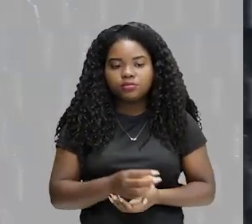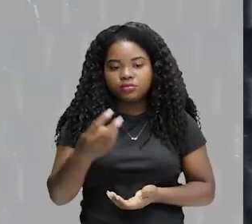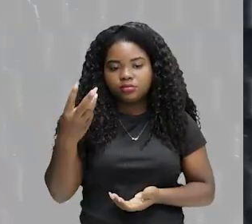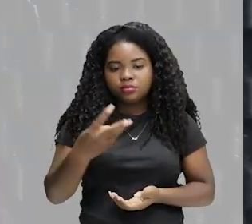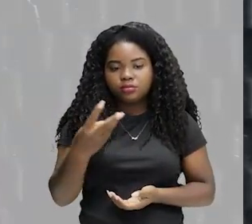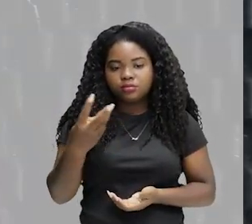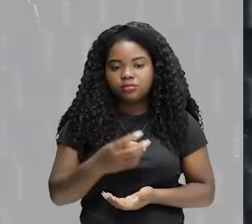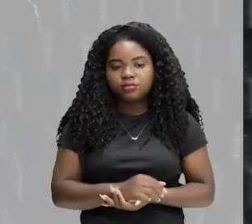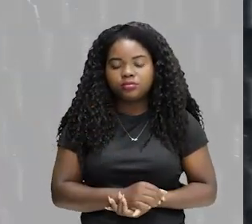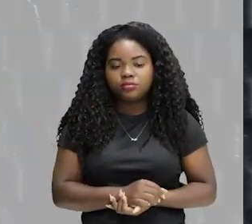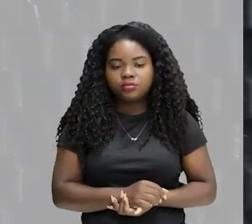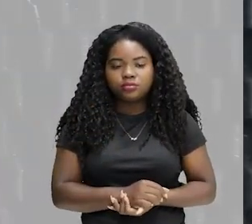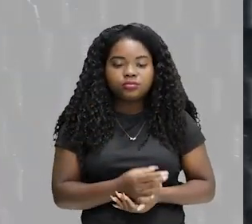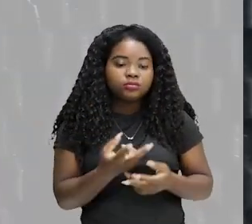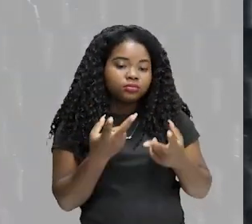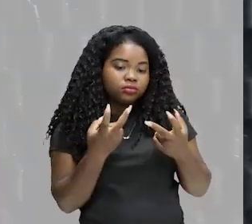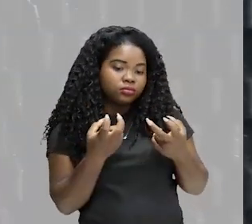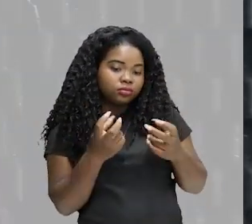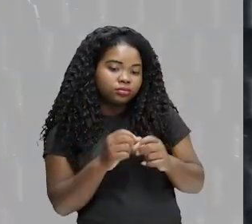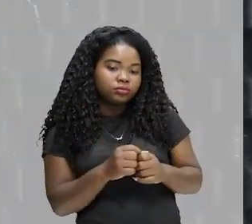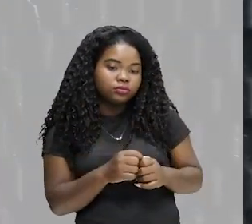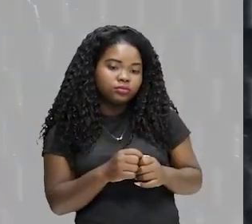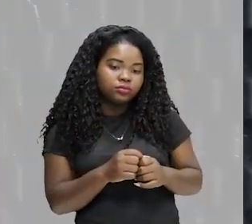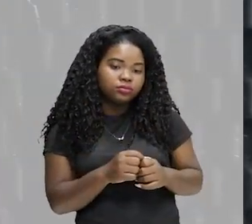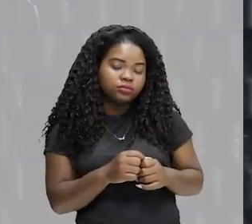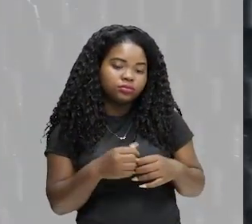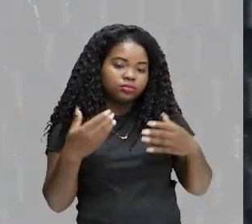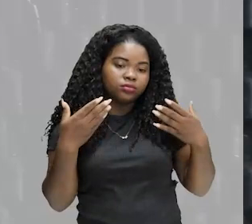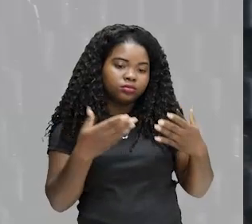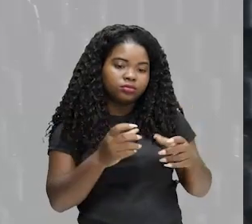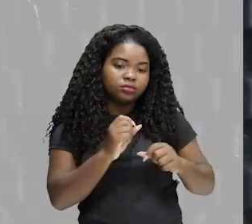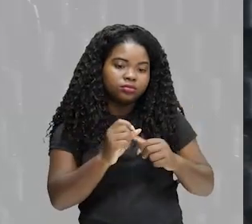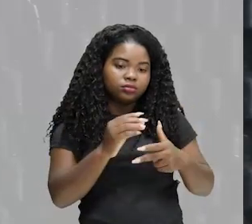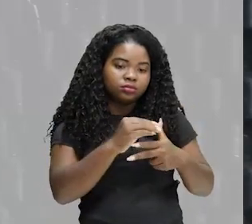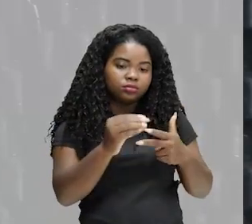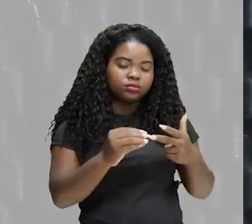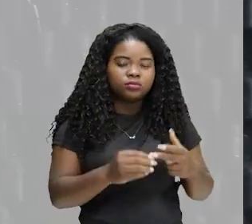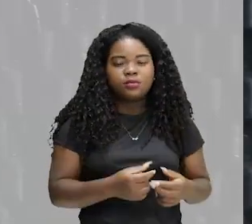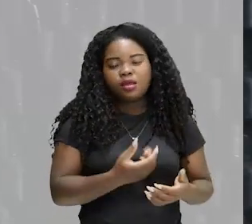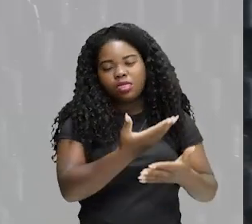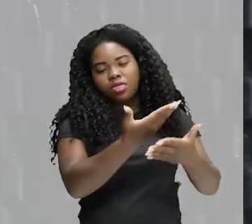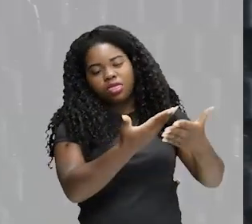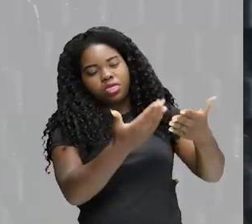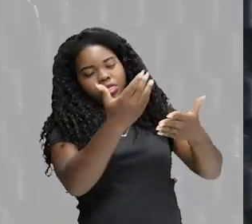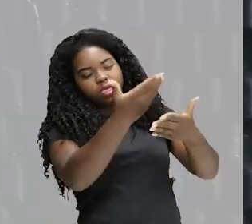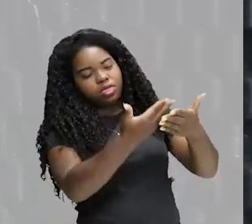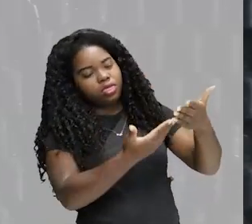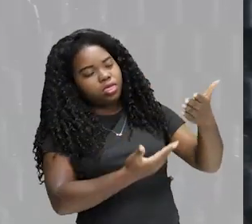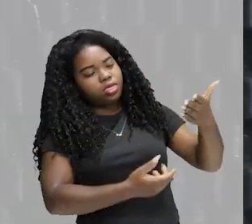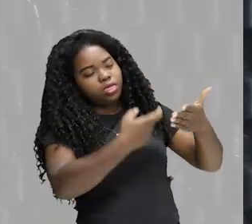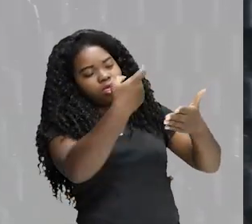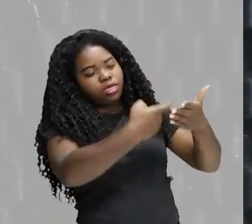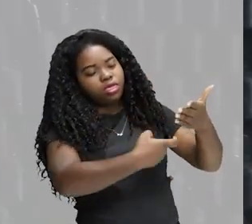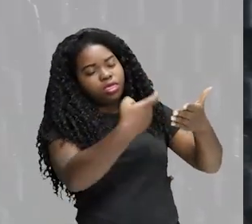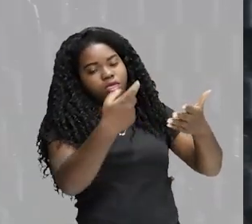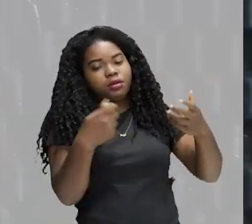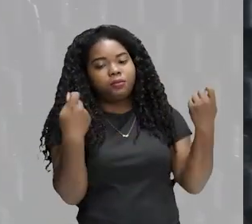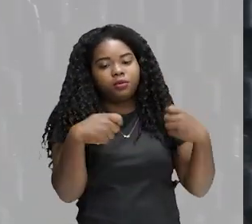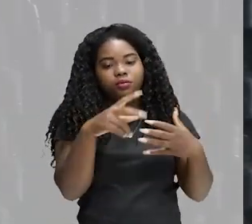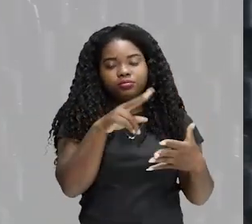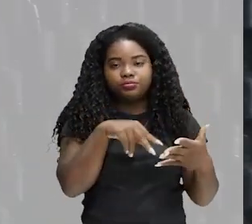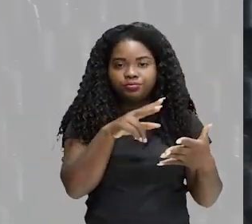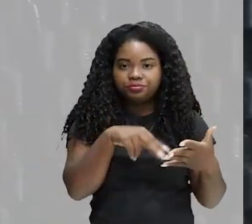próxima questão, eu acho que você já percebeu, né, que os enunciados, eles são extensos, eles são ricos em informações. A gente precisa de uma